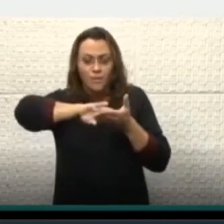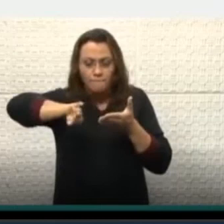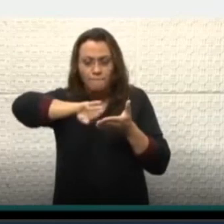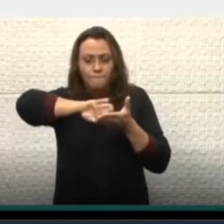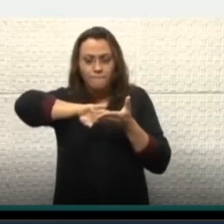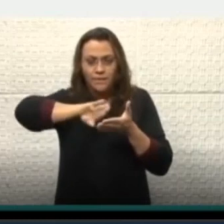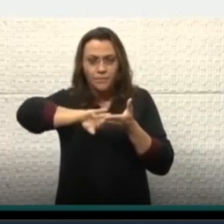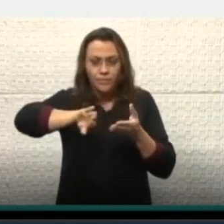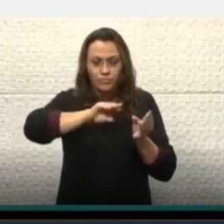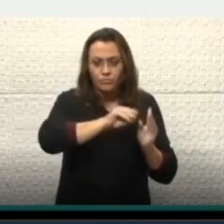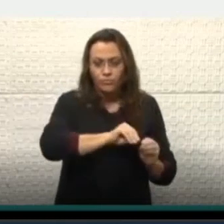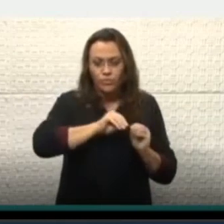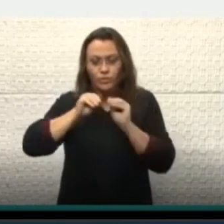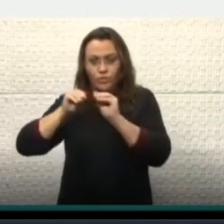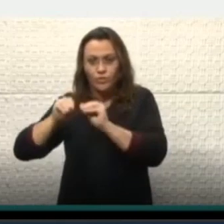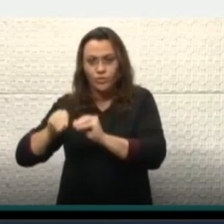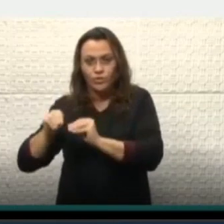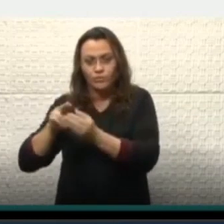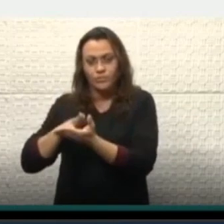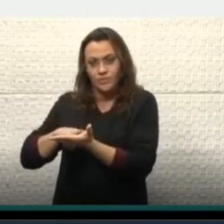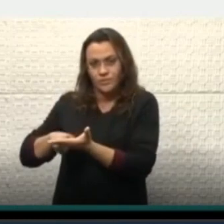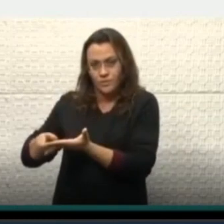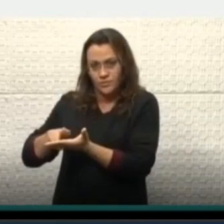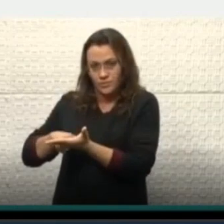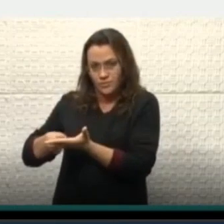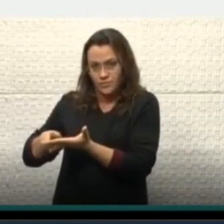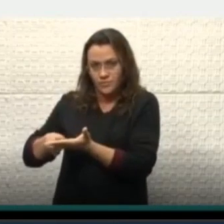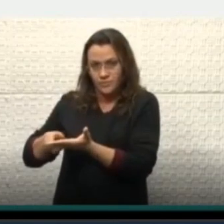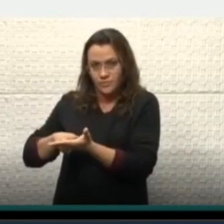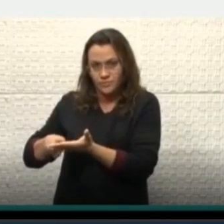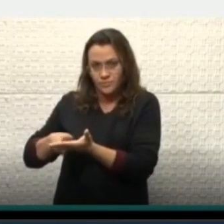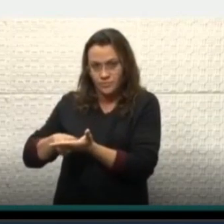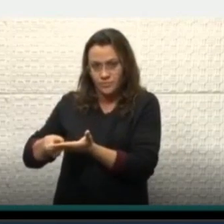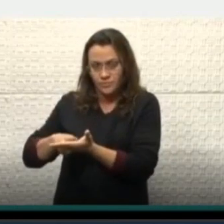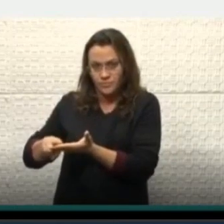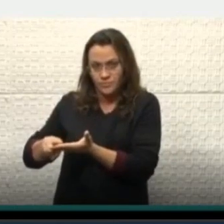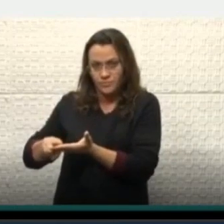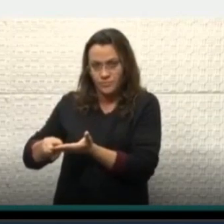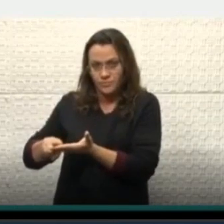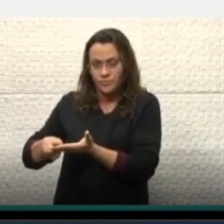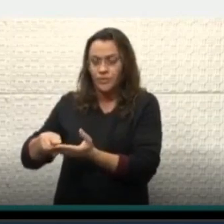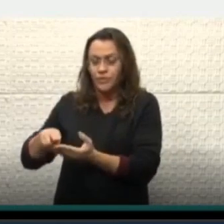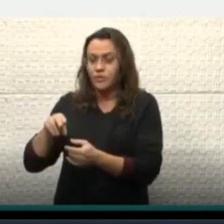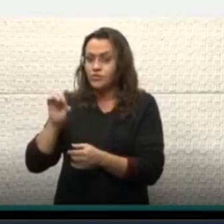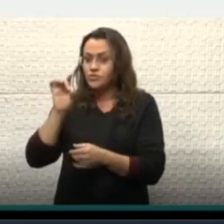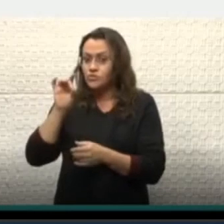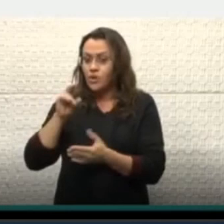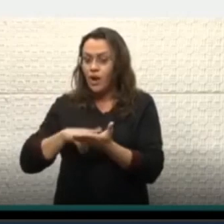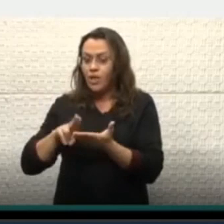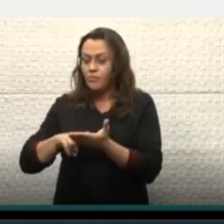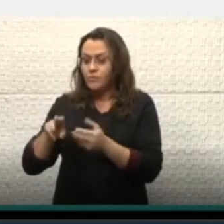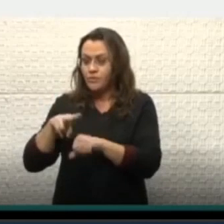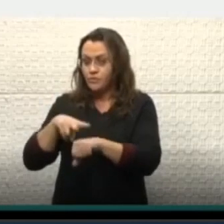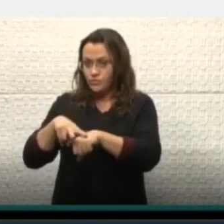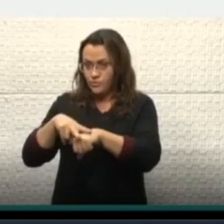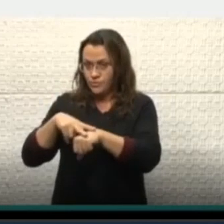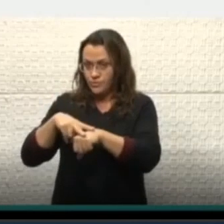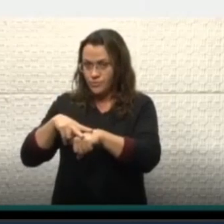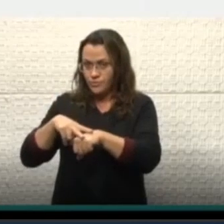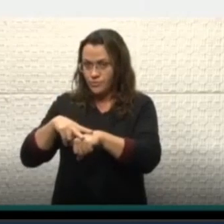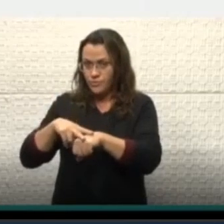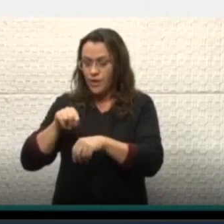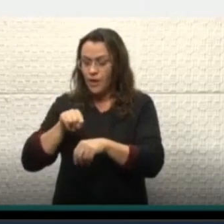portanto, transferir esse material direto para uma lâmina de vidro. Tá? Então, nessa lâmina de vidro